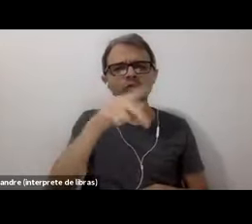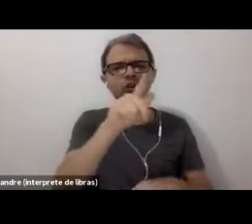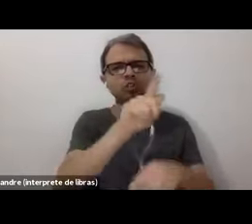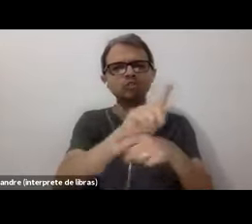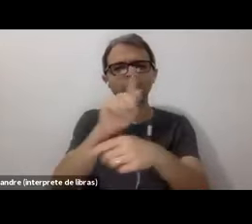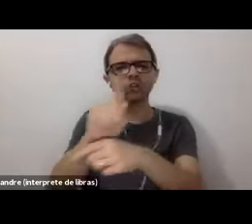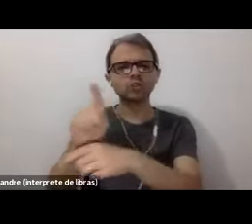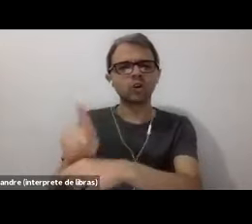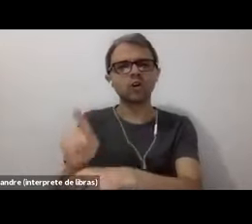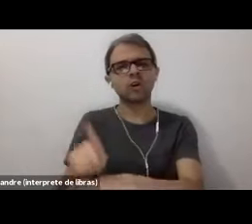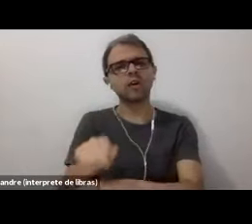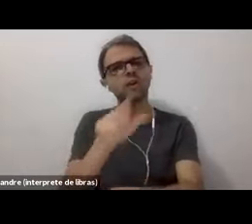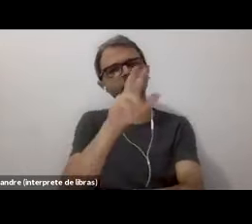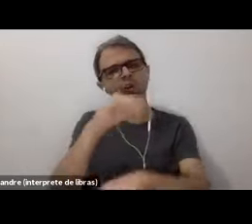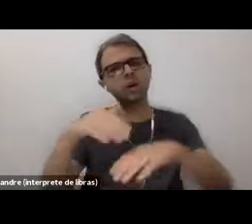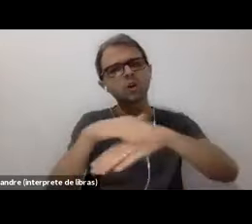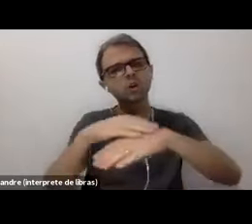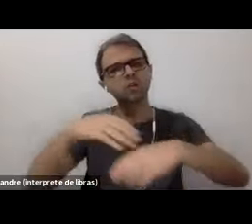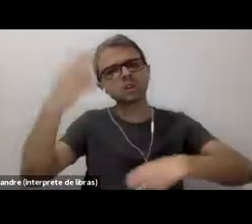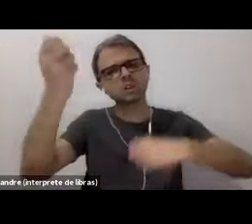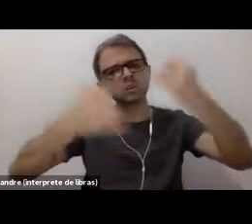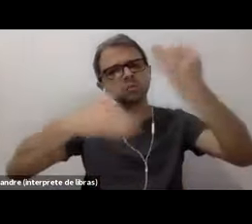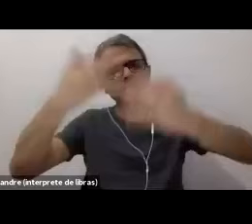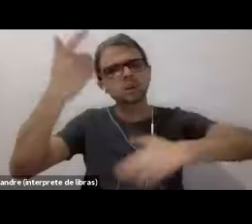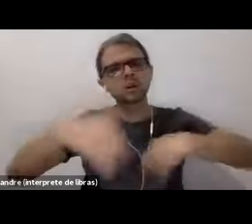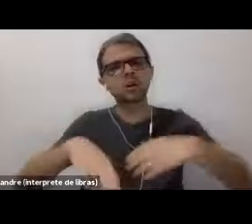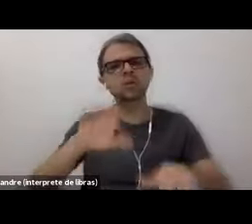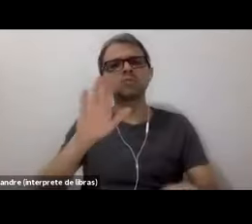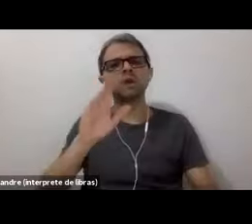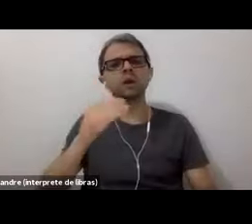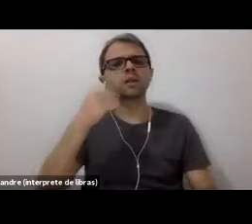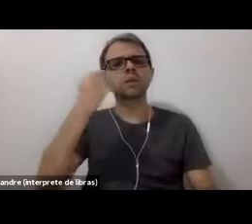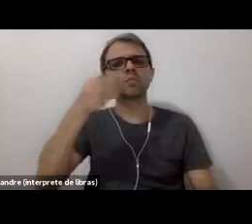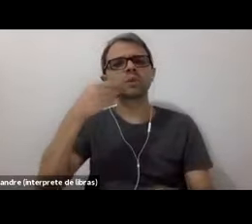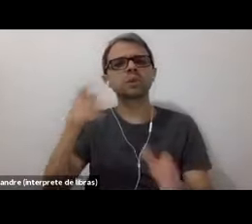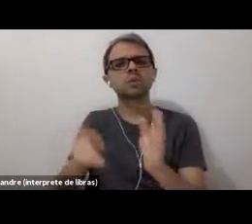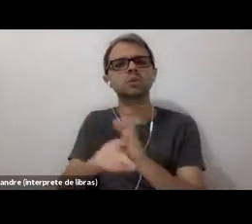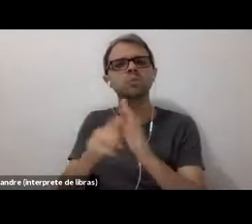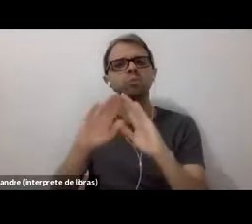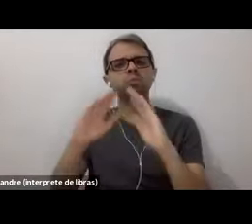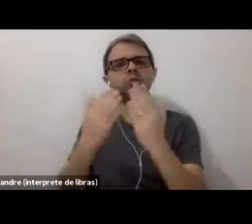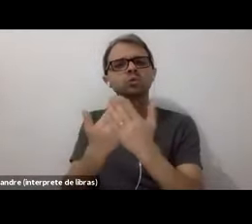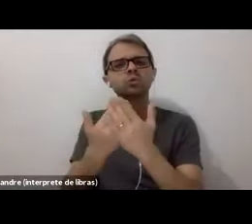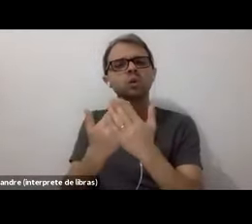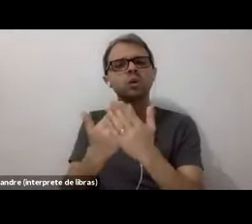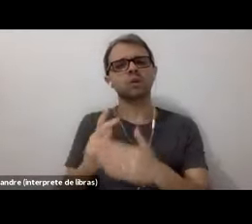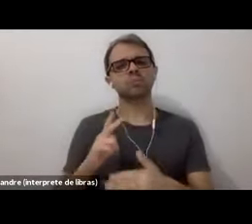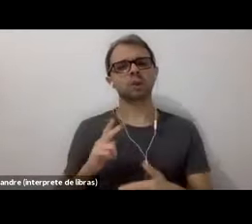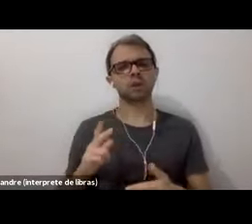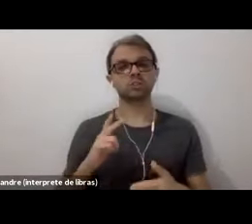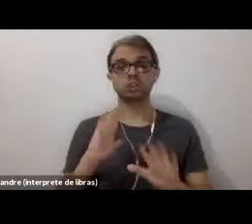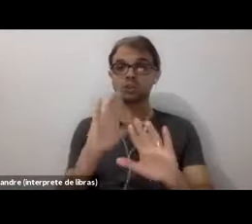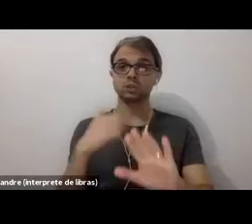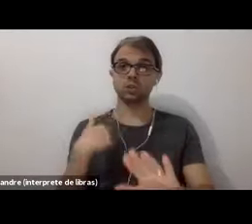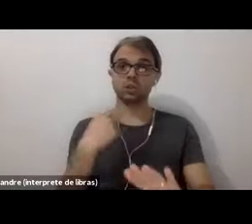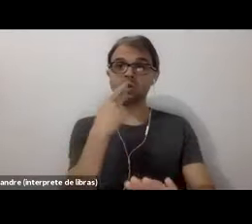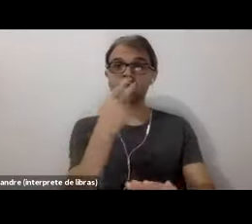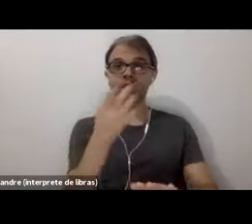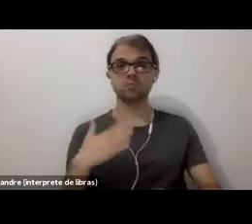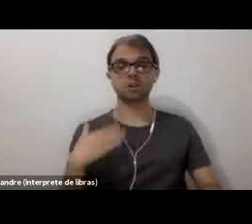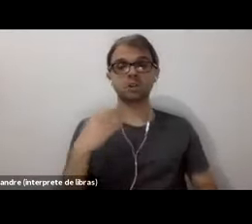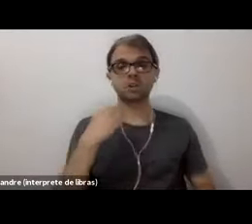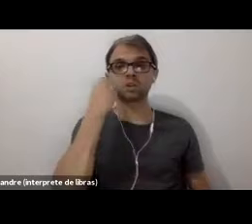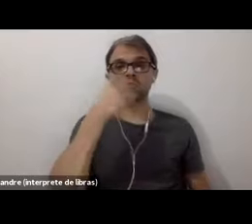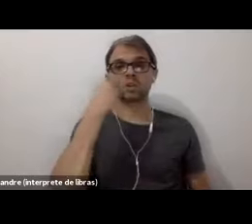escola particular. Eu trago aqui, né, o meu lugar de fala é um lugar de fala de uma escola pública, mas o lugar de fala de uma